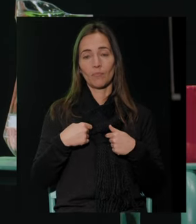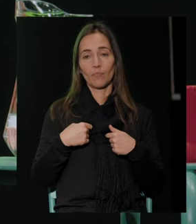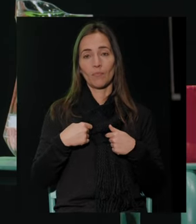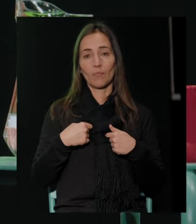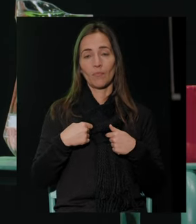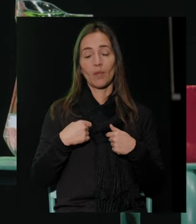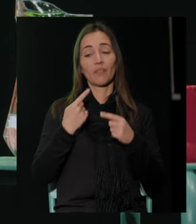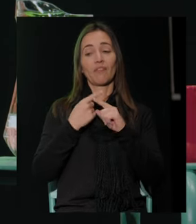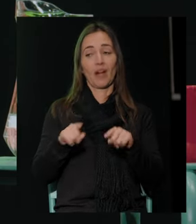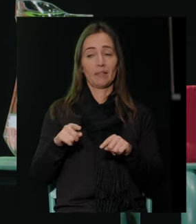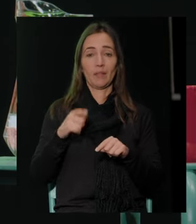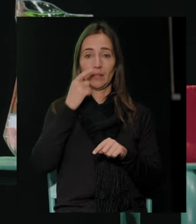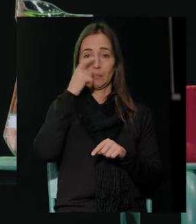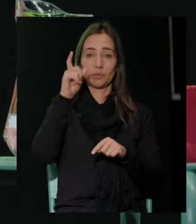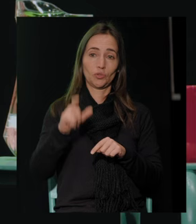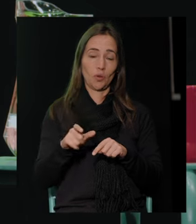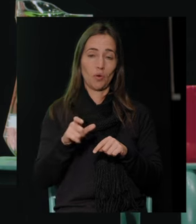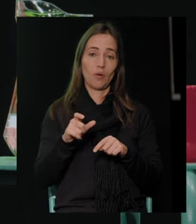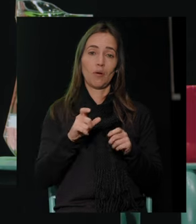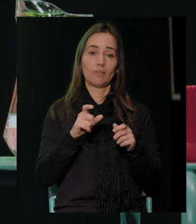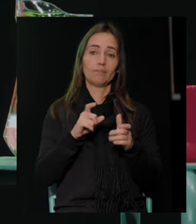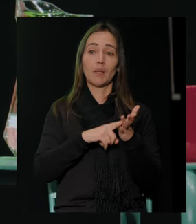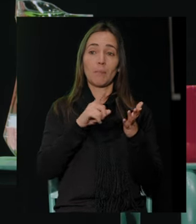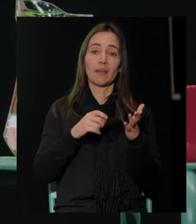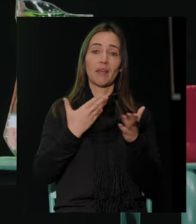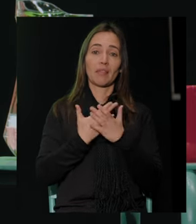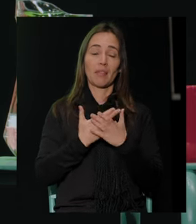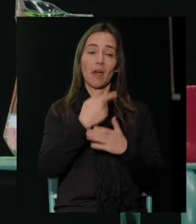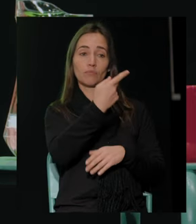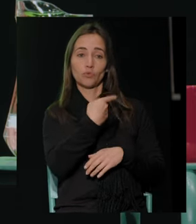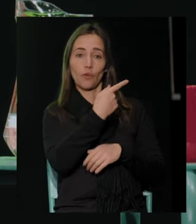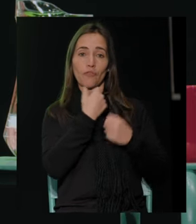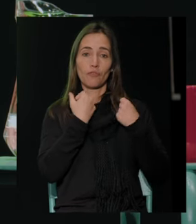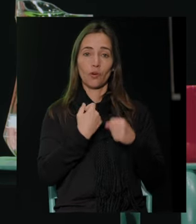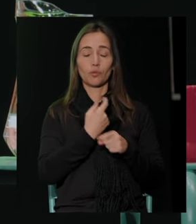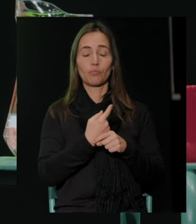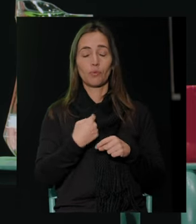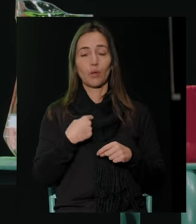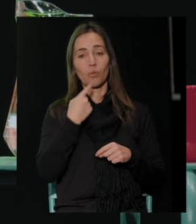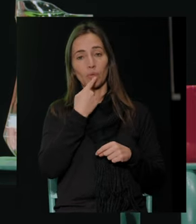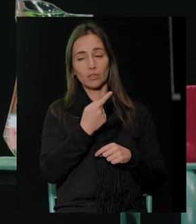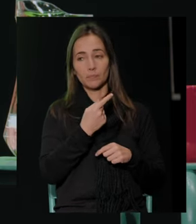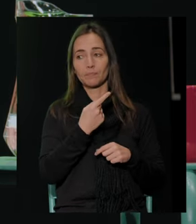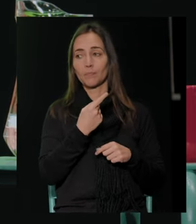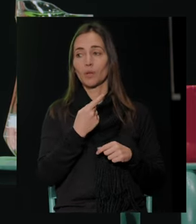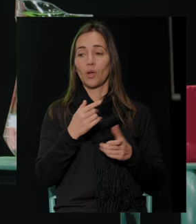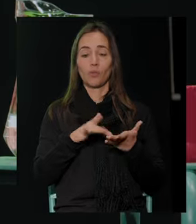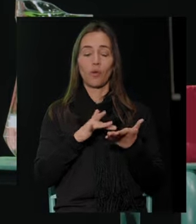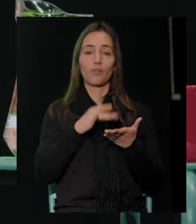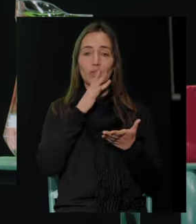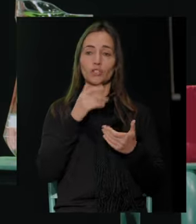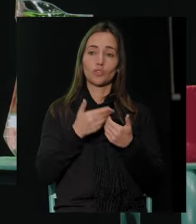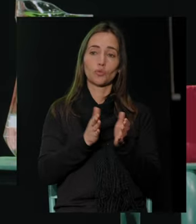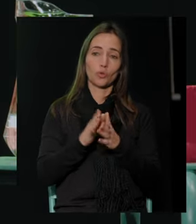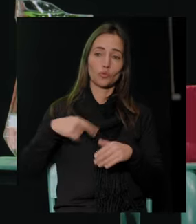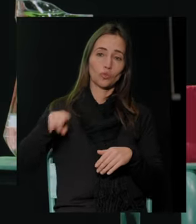do Mediterrâneo, digamos assim, na verdade deve fortalecer-me a mim e a ele. Porque eu reconhecer que estamos todos, eu no livro digo que estamos todos no mesmo barco,